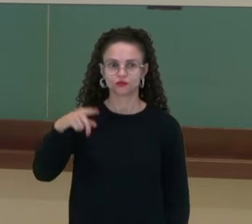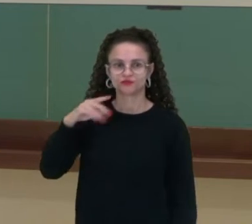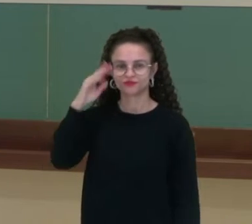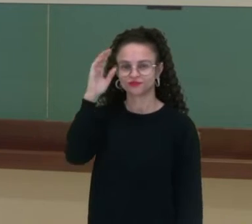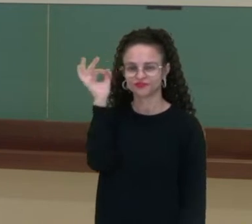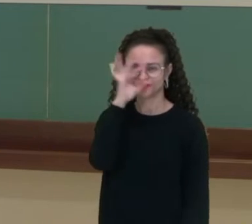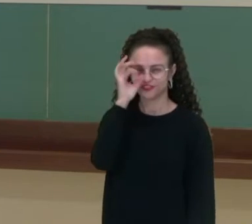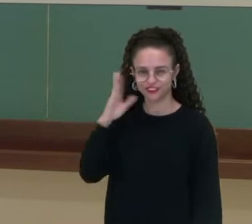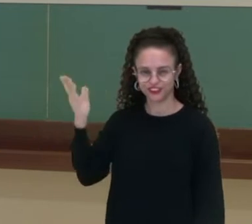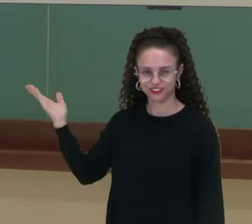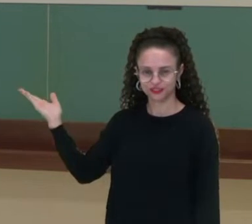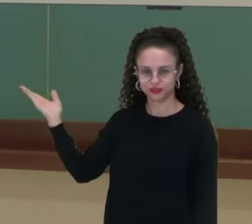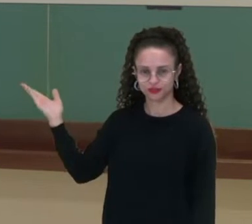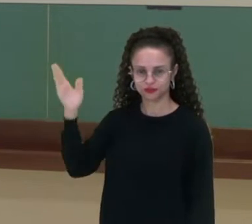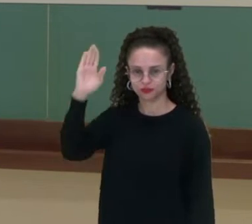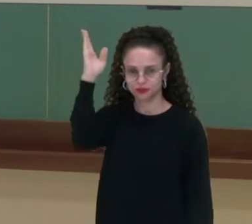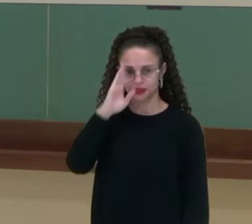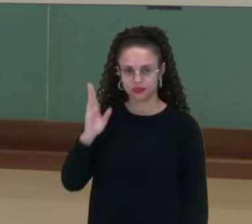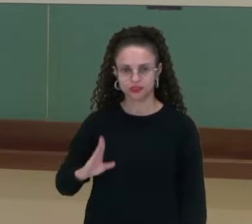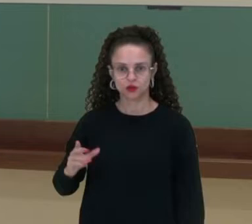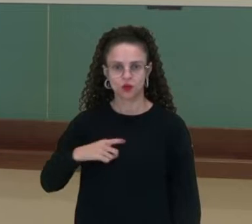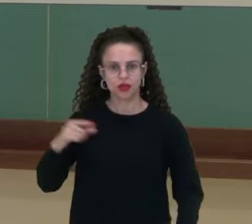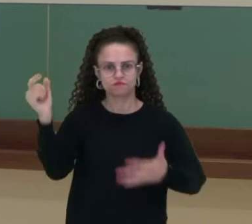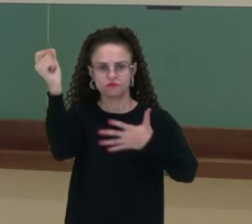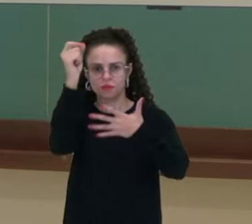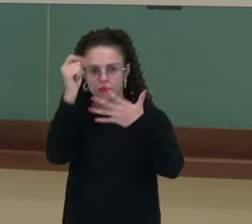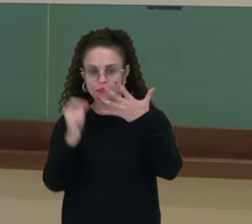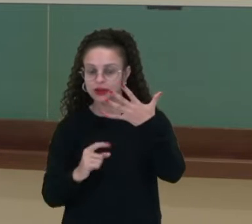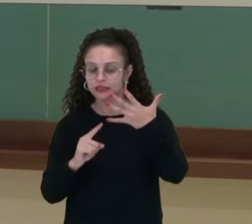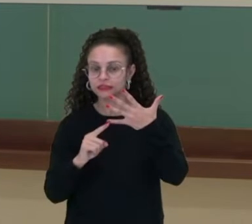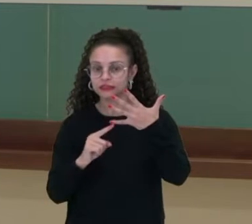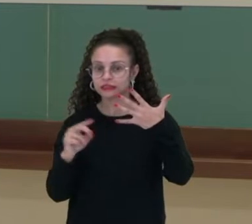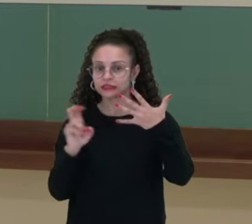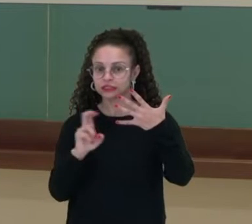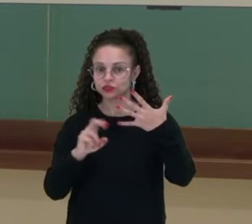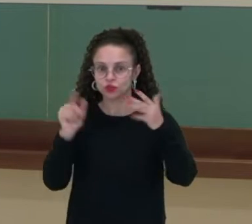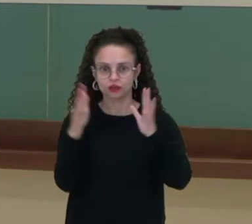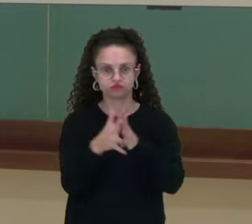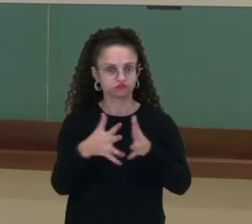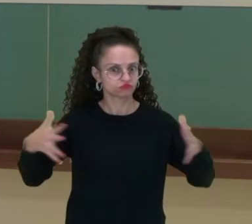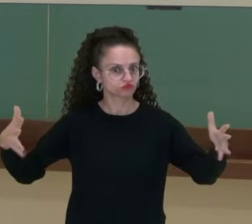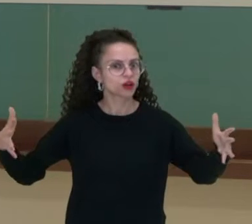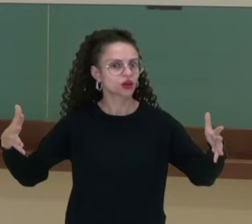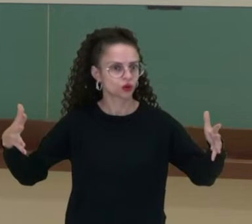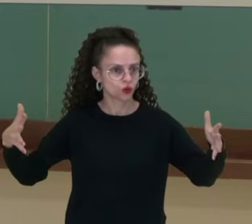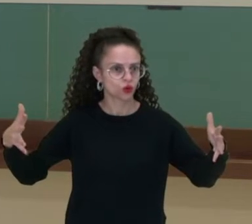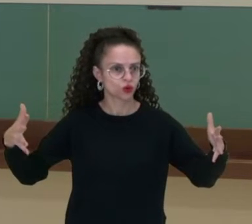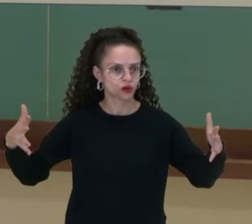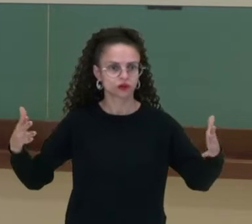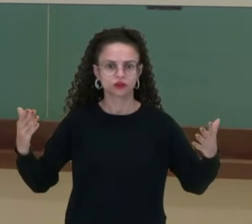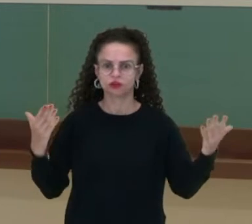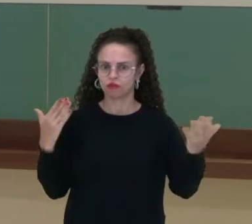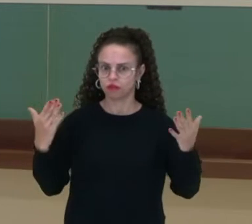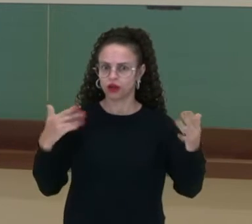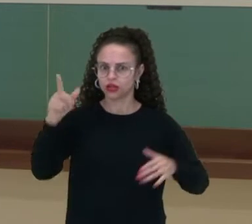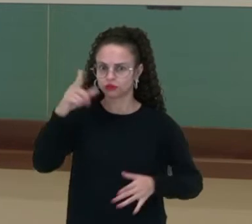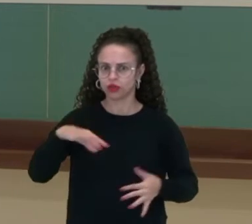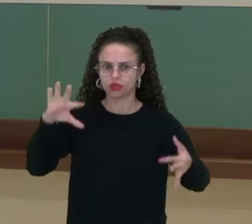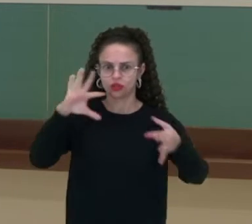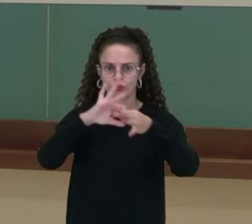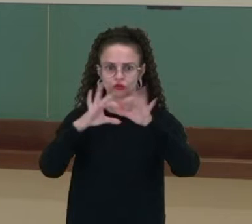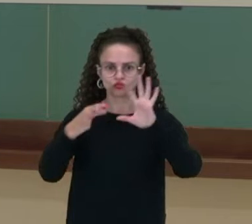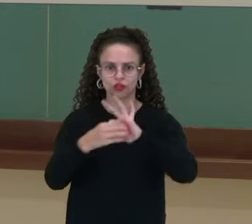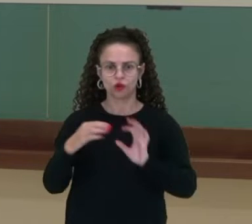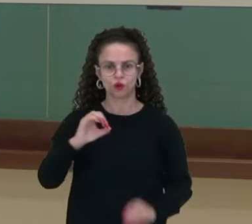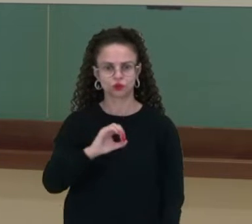aqui nesse mapa, ele tem o 5º maior território do planeta. Então, o nosso país é um tamanho, inclusive, comparado com de continentes, como o da